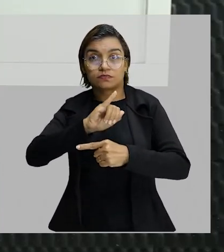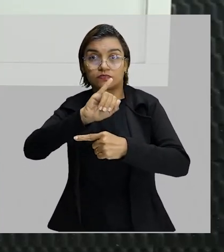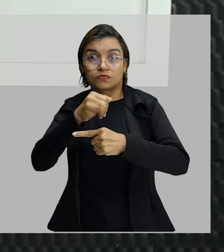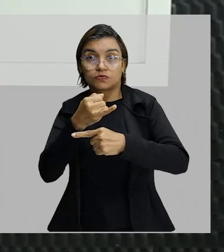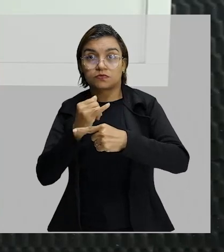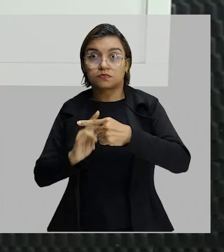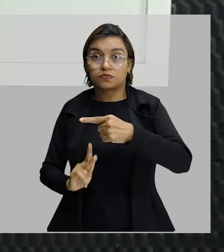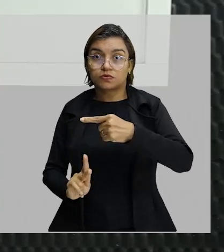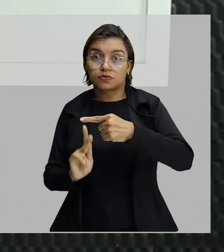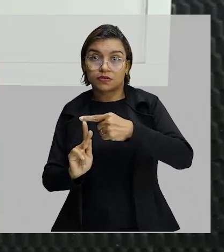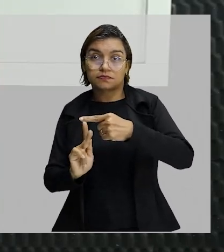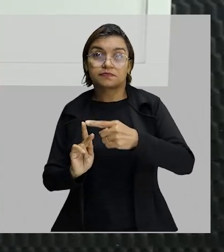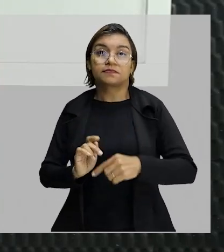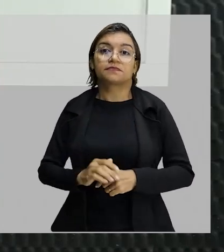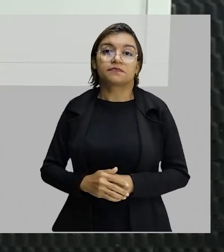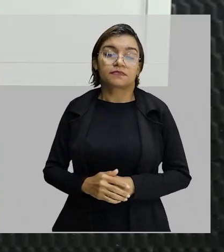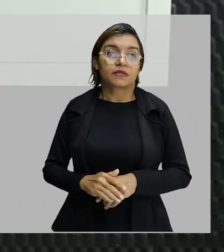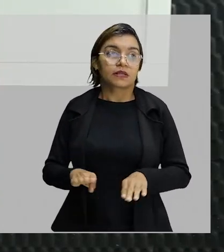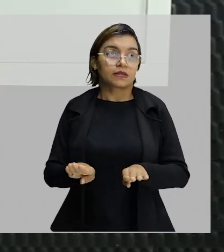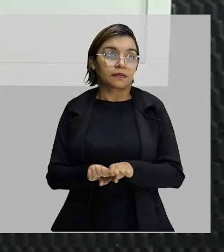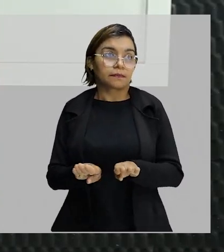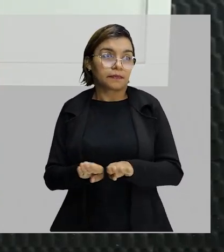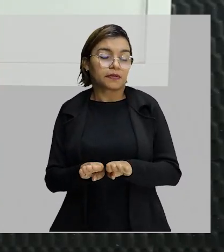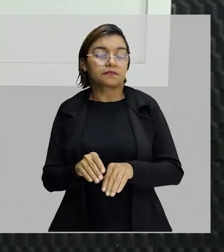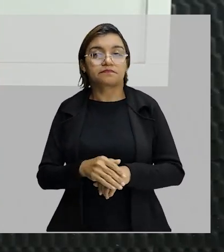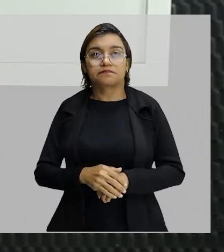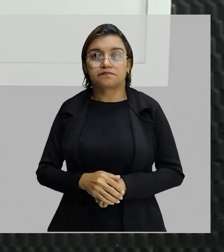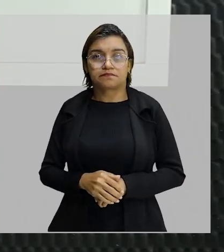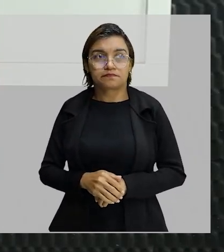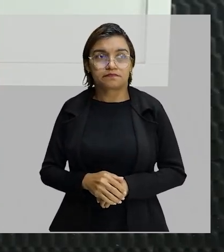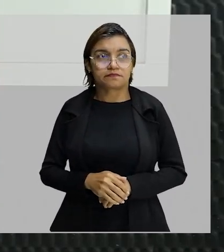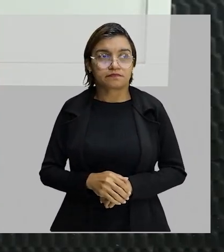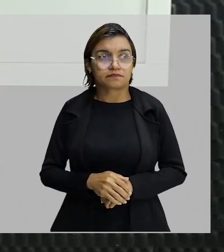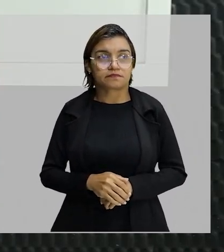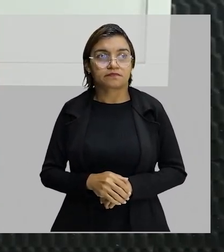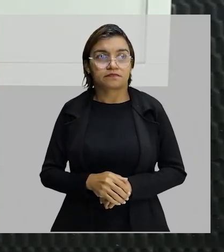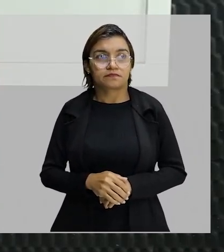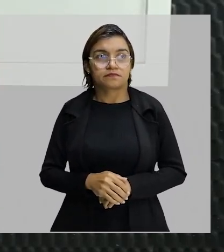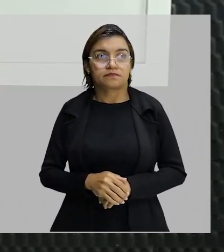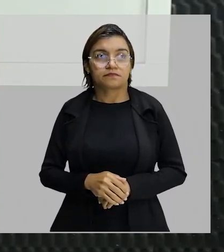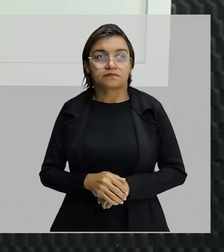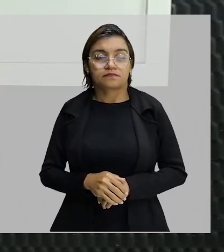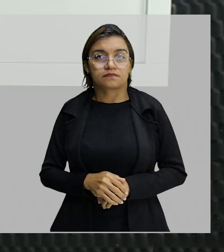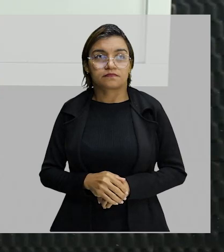certo? Pode-se encontrar também o Joule, né,